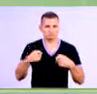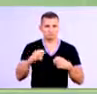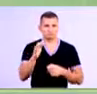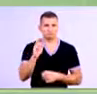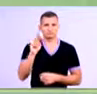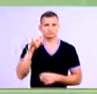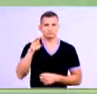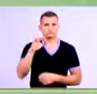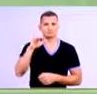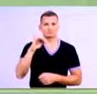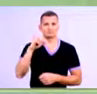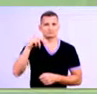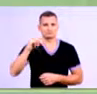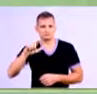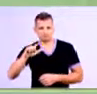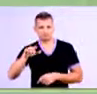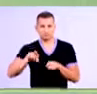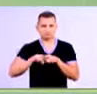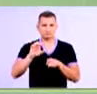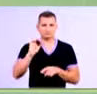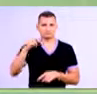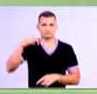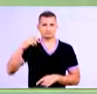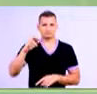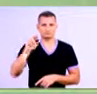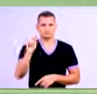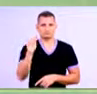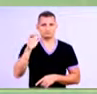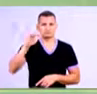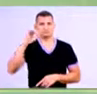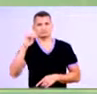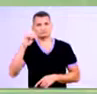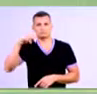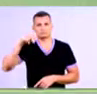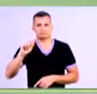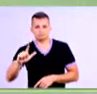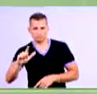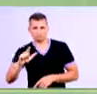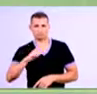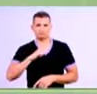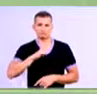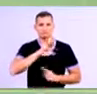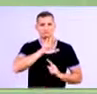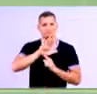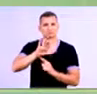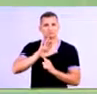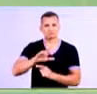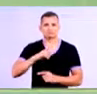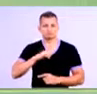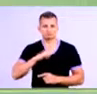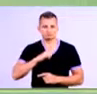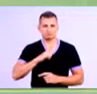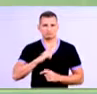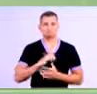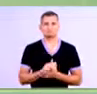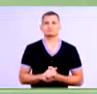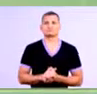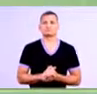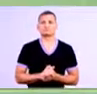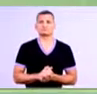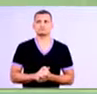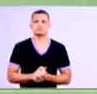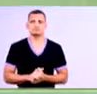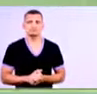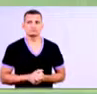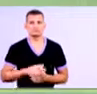operacionais? É o princípio da utilidade. Atende aos princípios, às necessidades funcionais e operacionais. O princípio